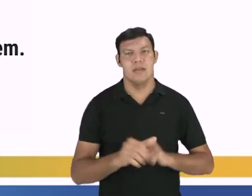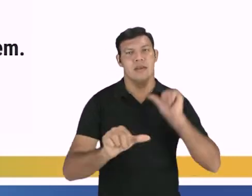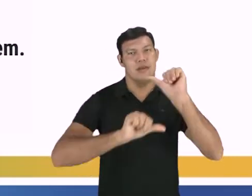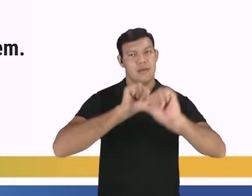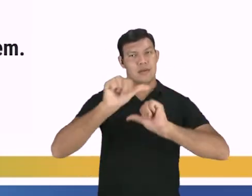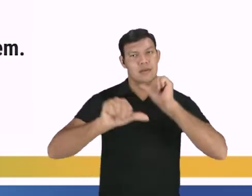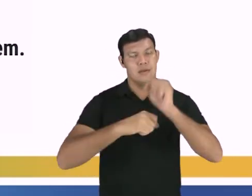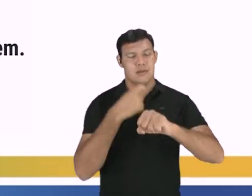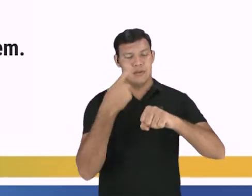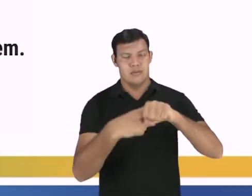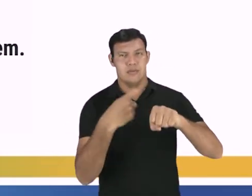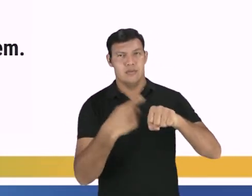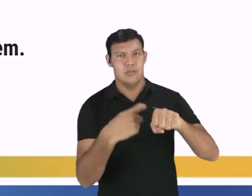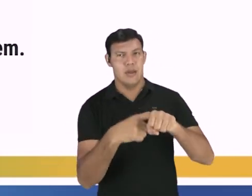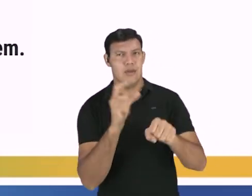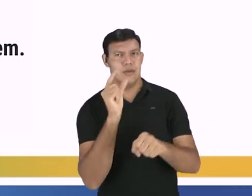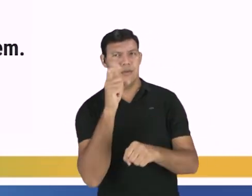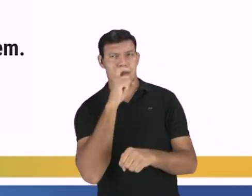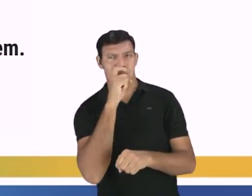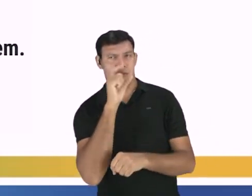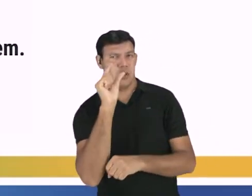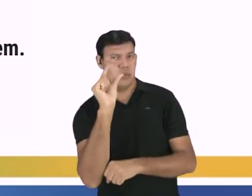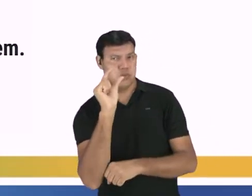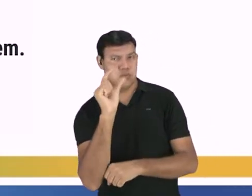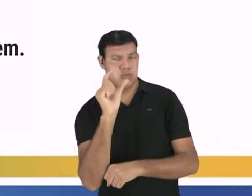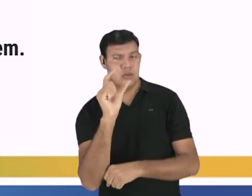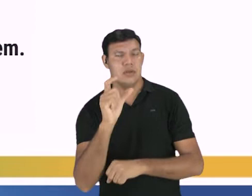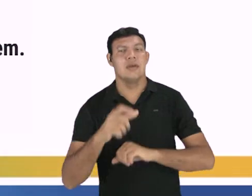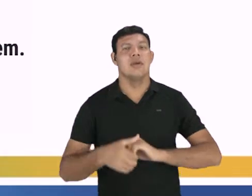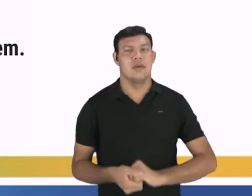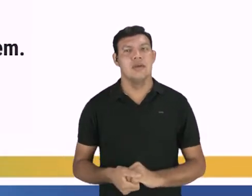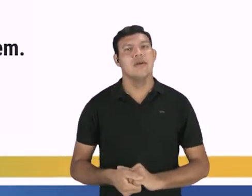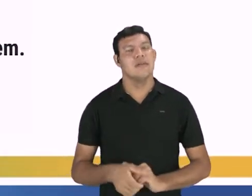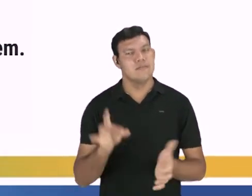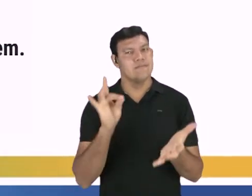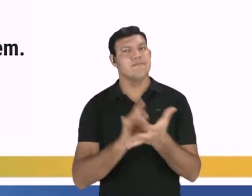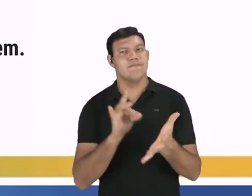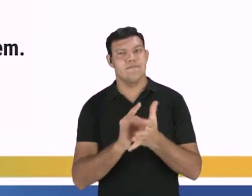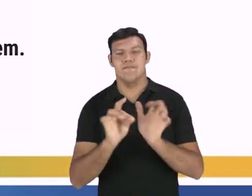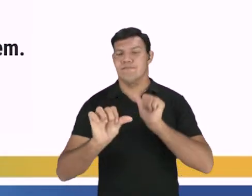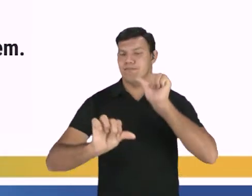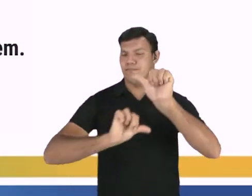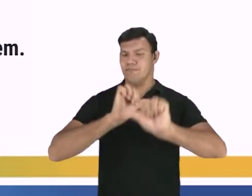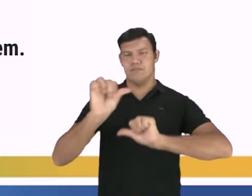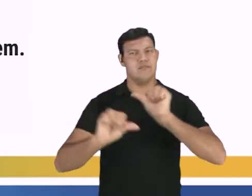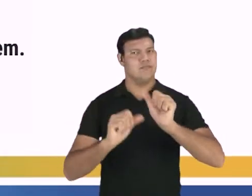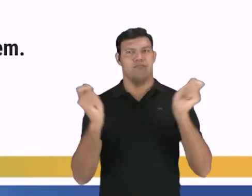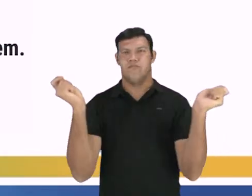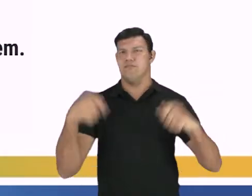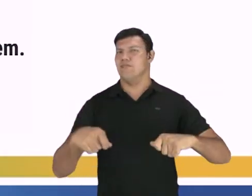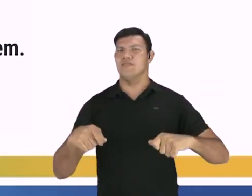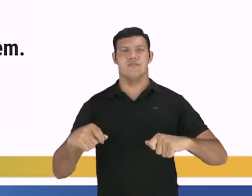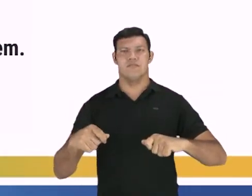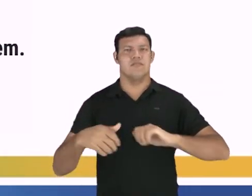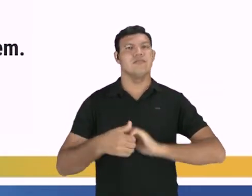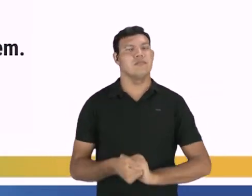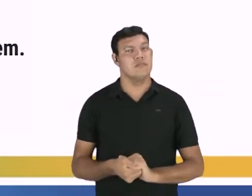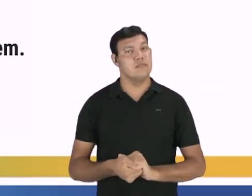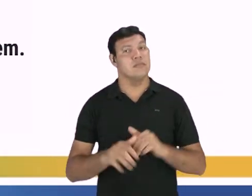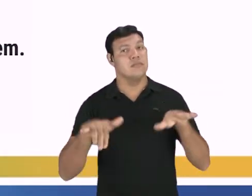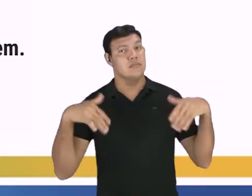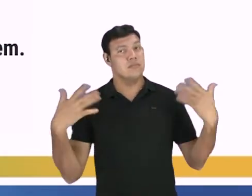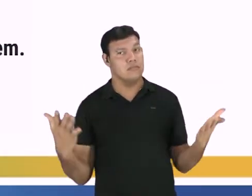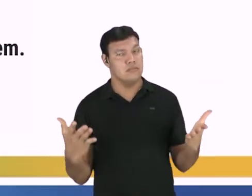gelo. Também é algo verdadeiro, sem possibilidade de alteração desse resultado. Então, a